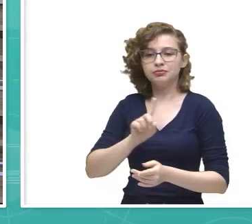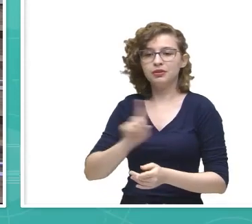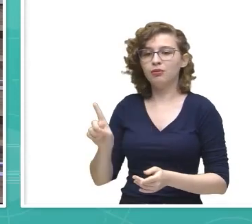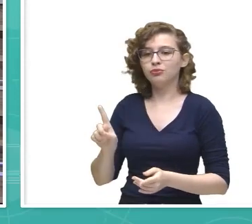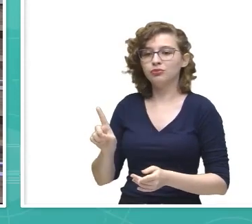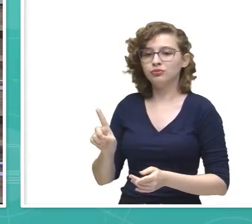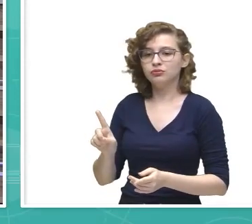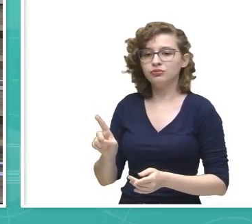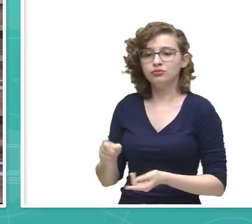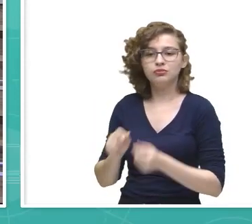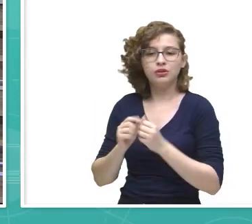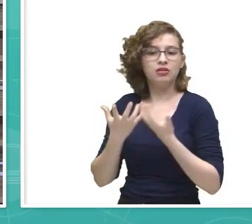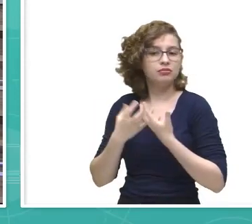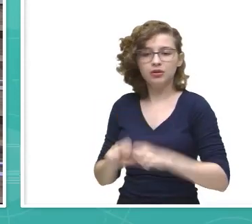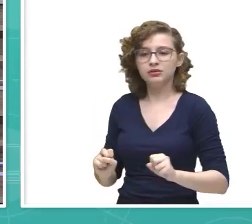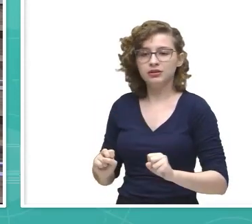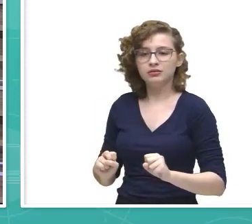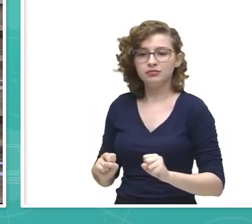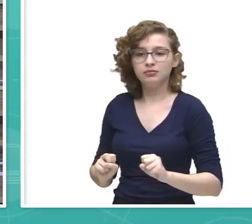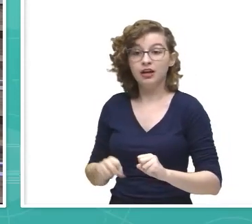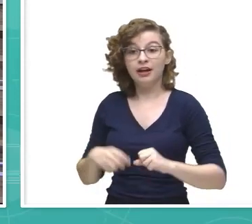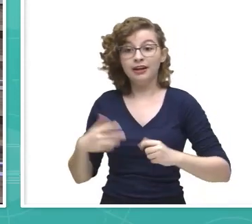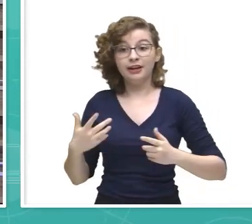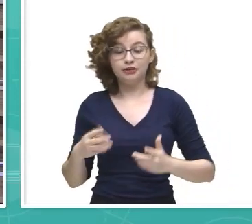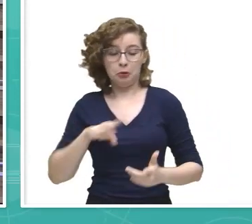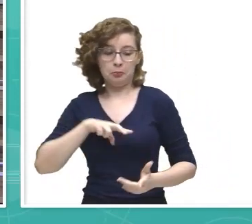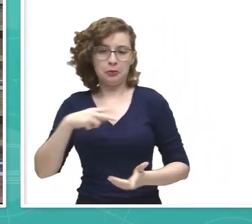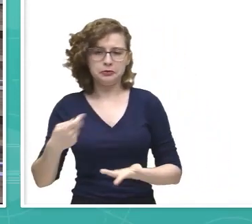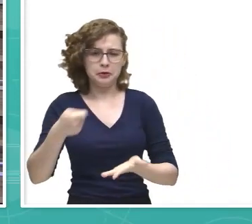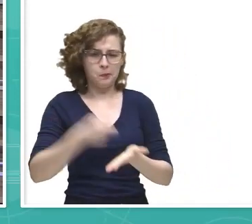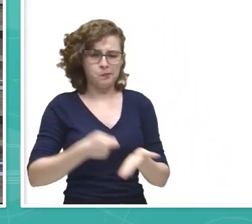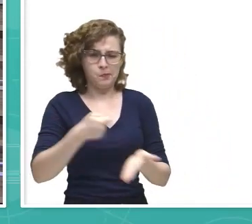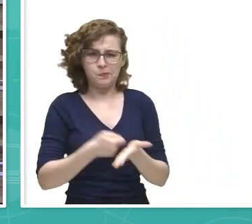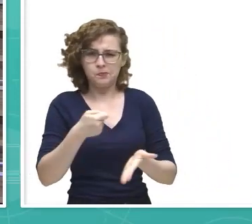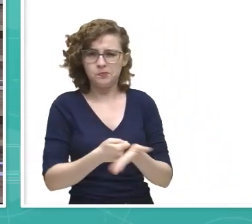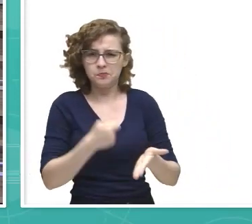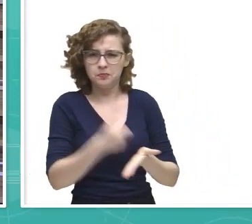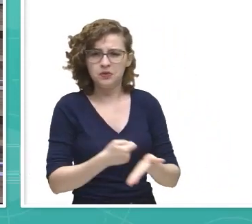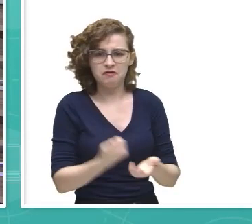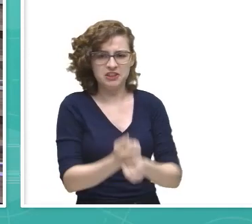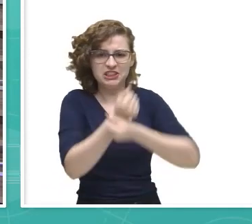nesse momento que a força entrou em ação e os portugueses começaram